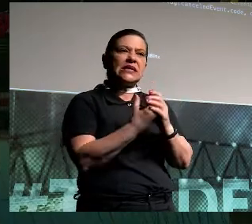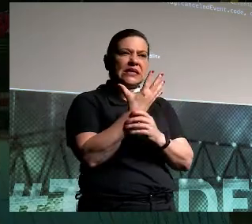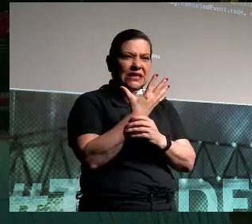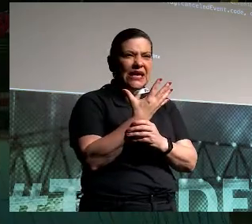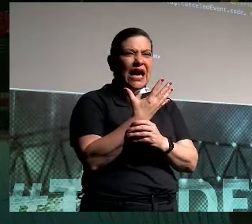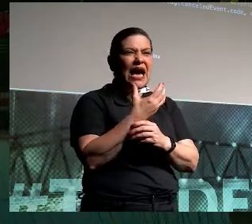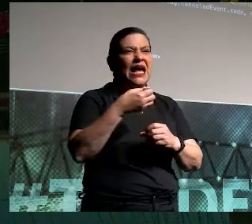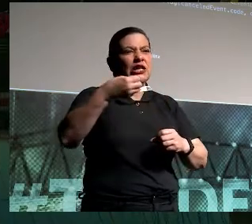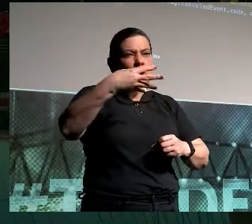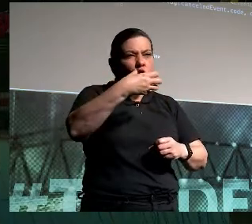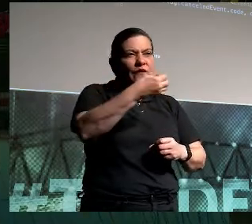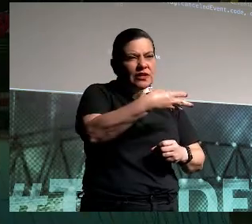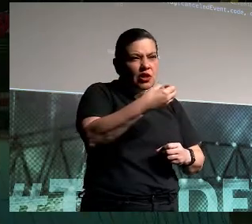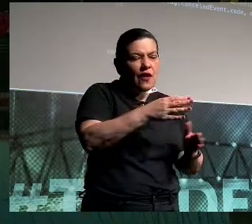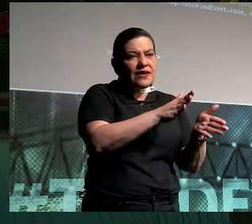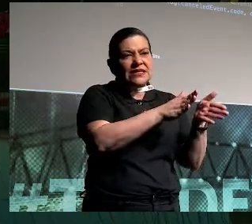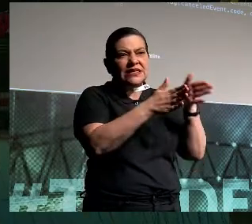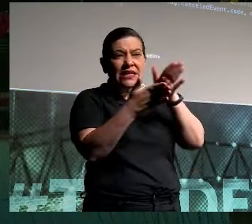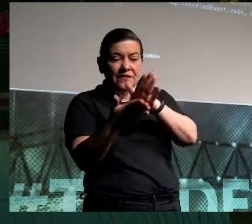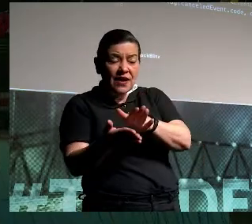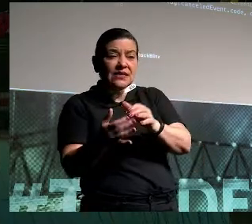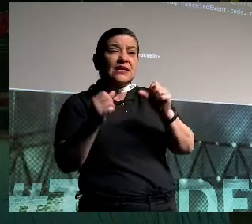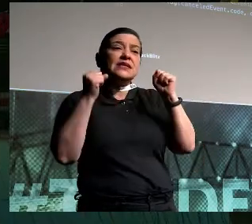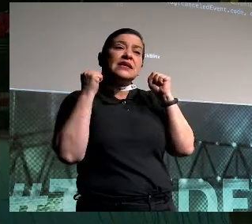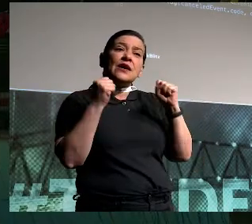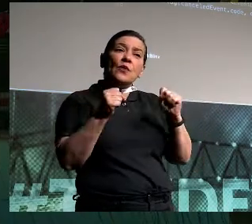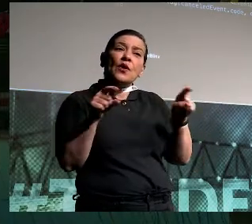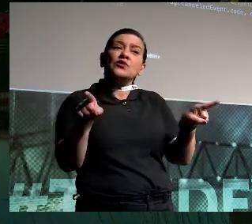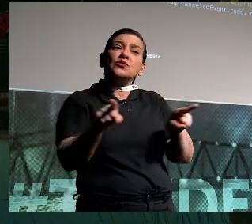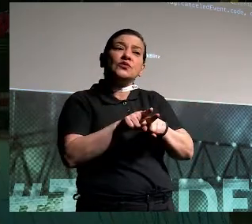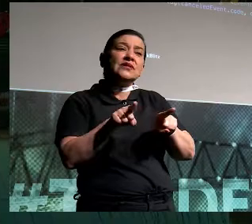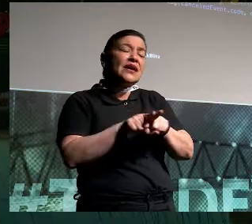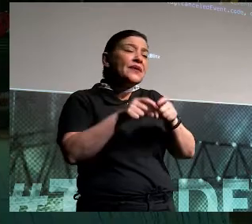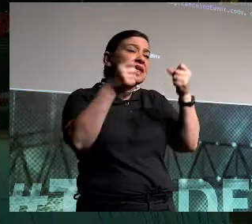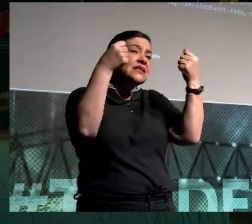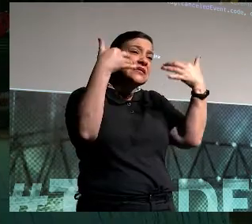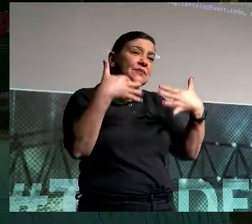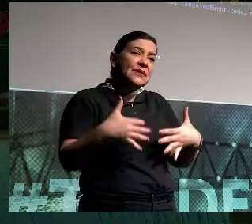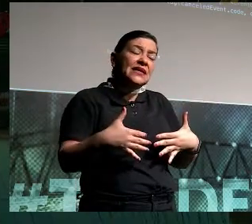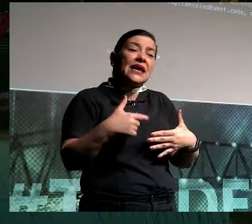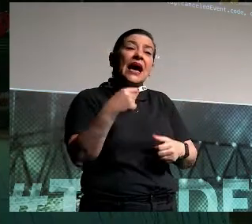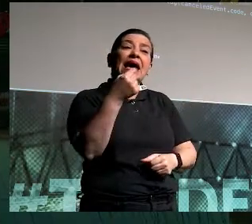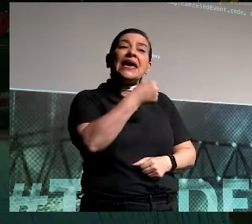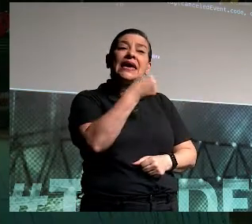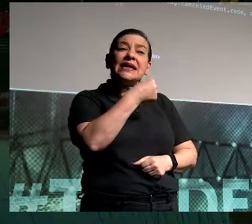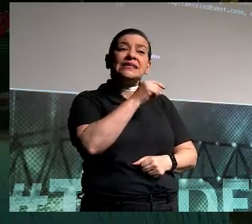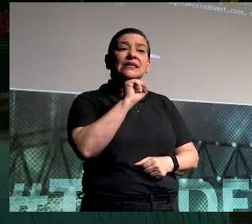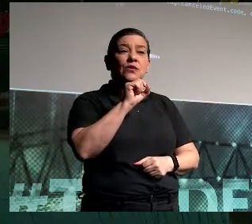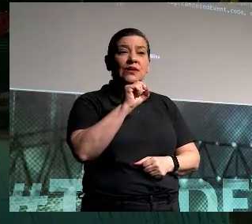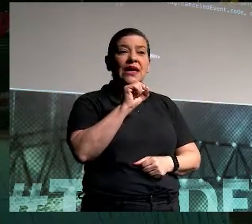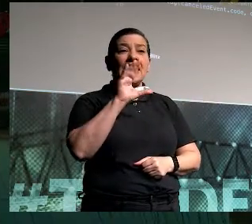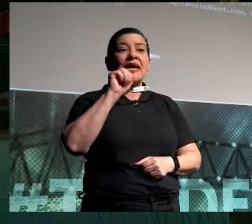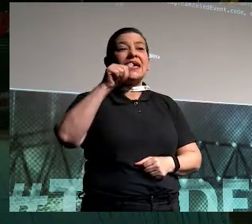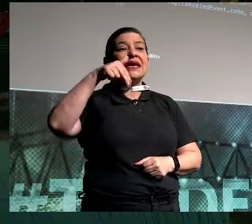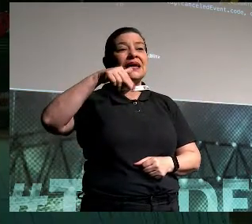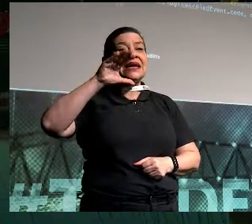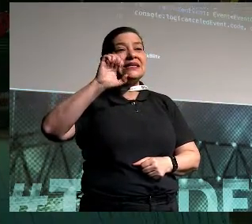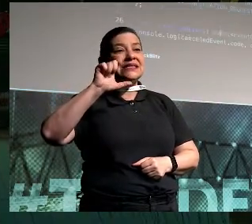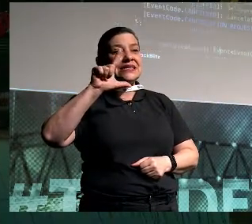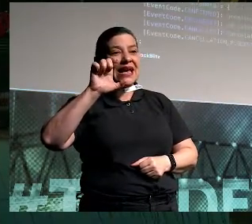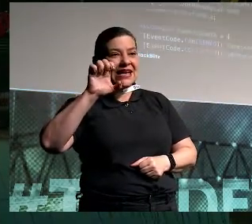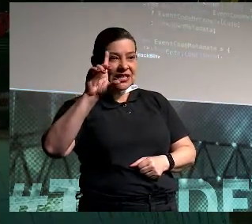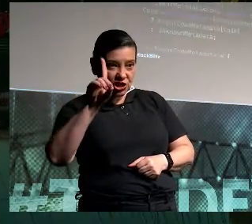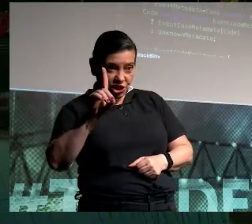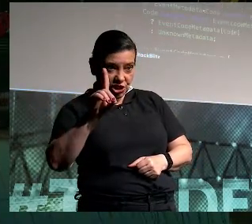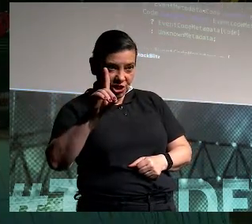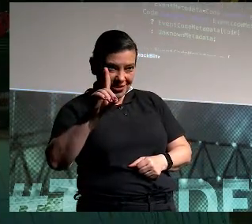criando novas interfaces especializadas, eu posso simplesmente falar que esse evento é de cancelled, e a partir disso,